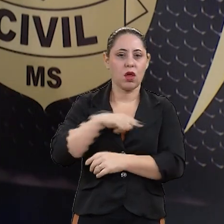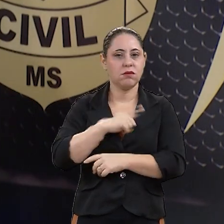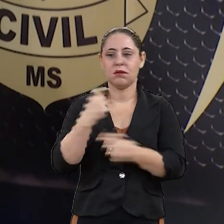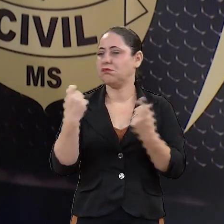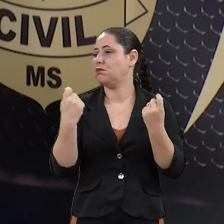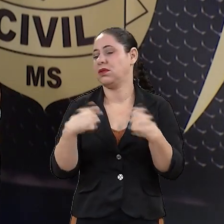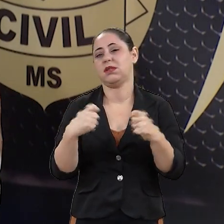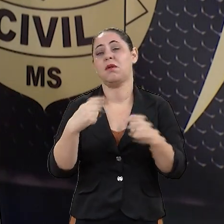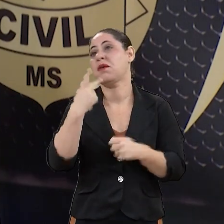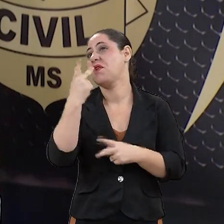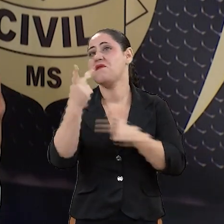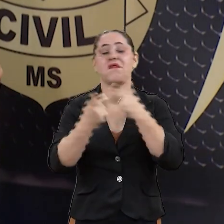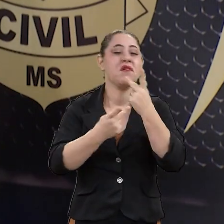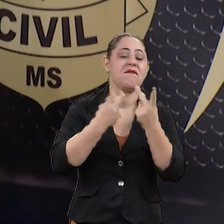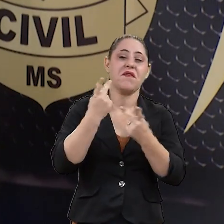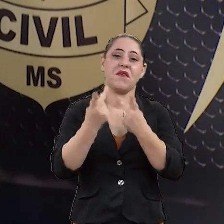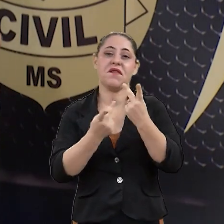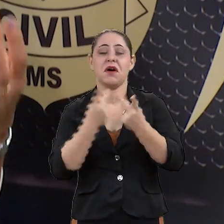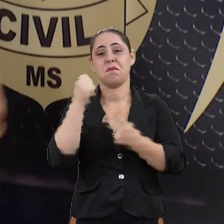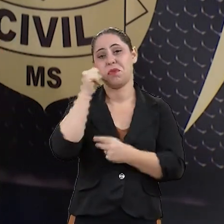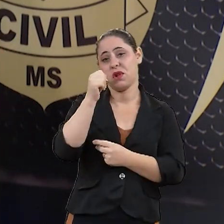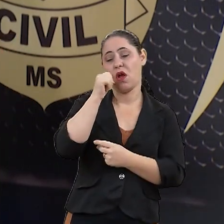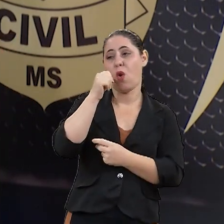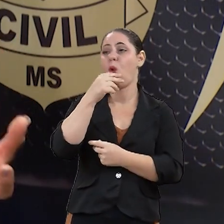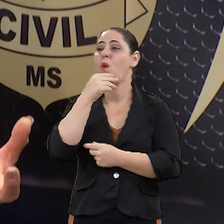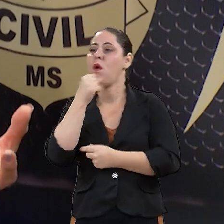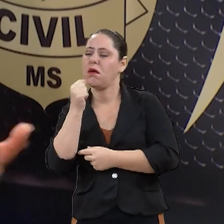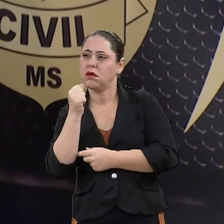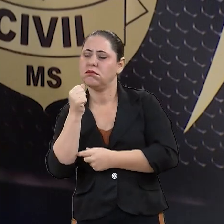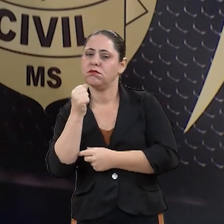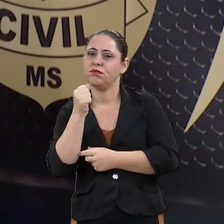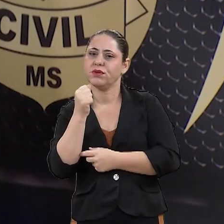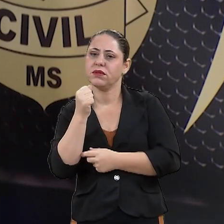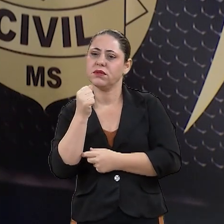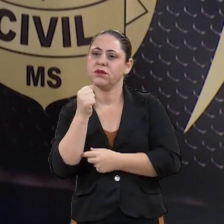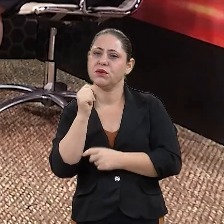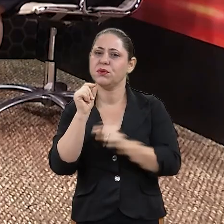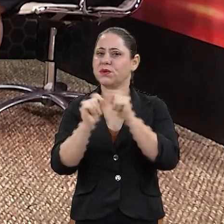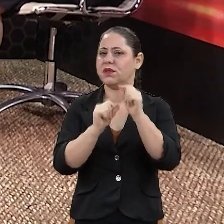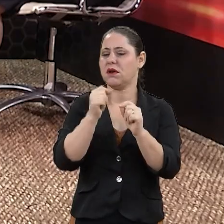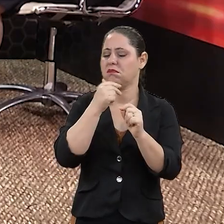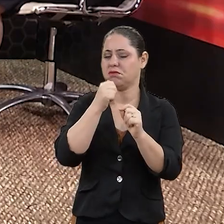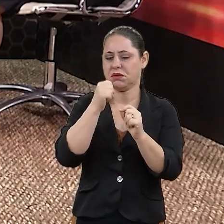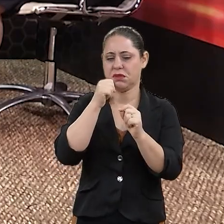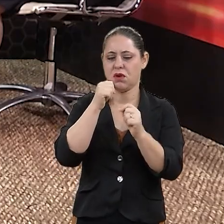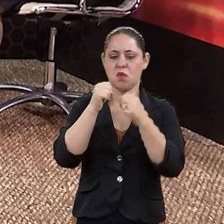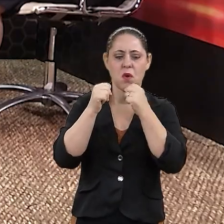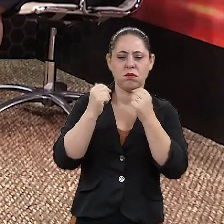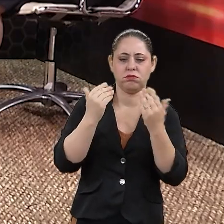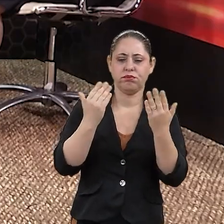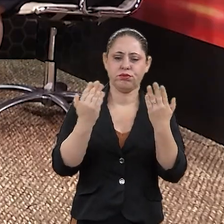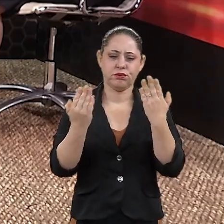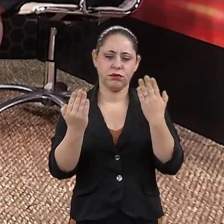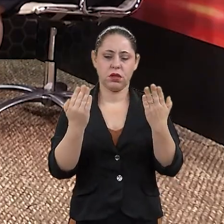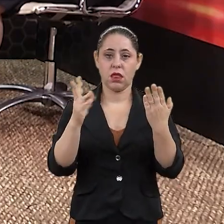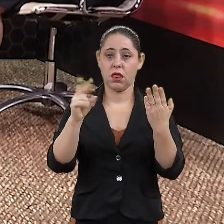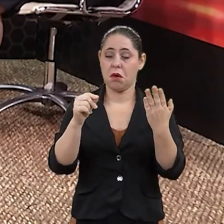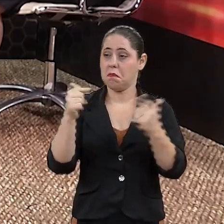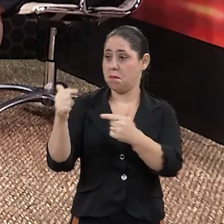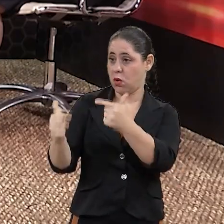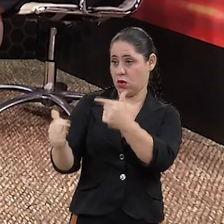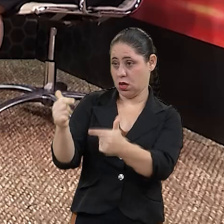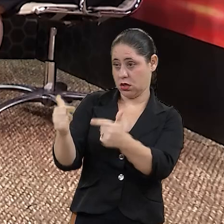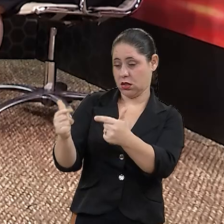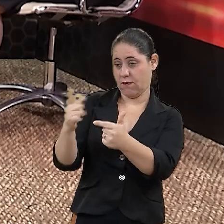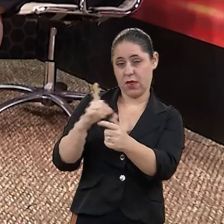falar mulher ou homem e relativizar em relação ao homem e à mulher. Ali elas estarão na política, a gente vai achar